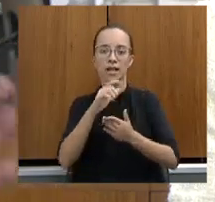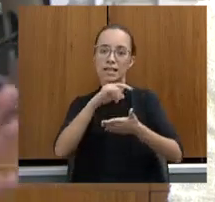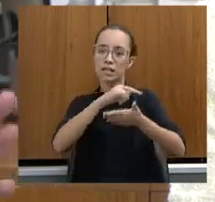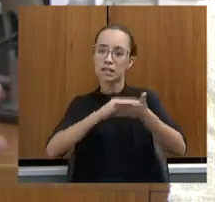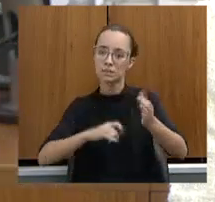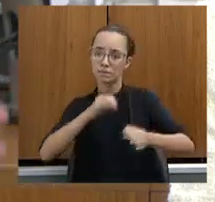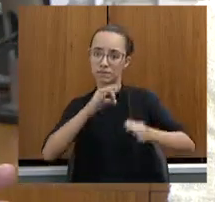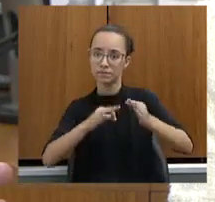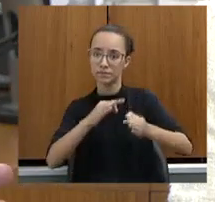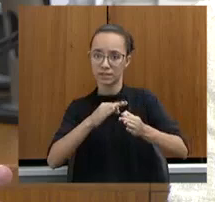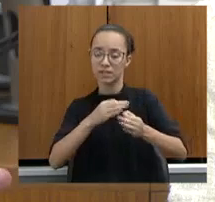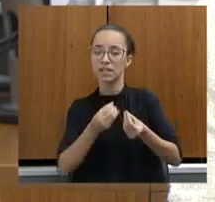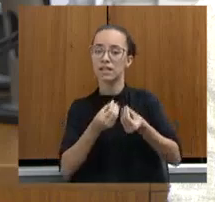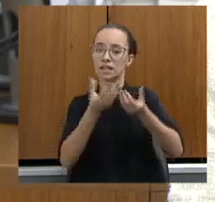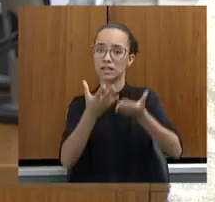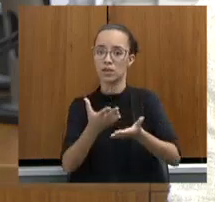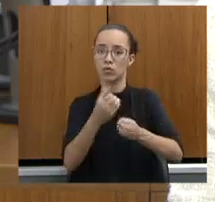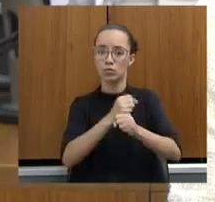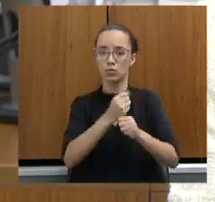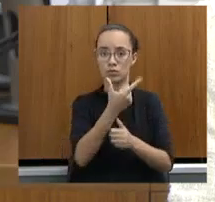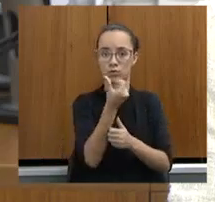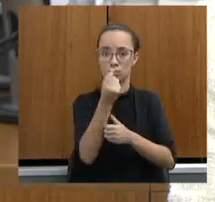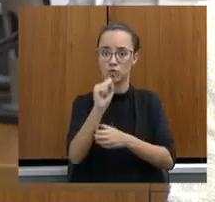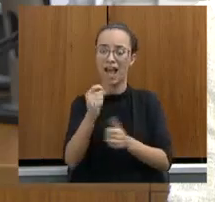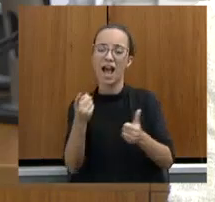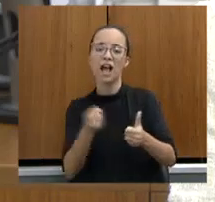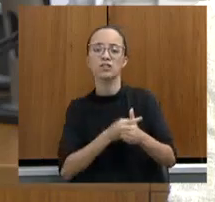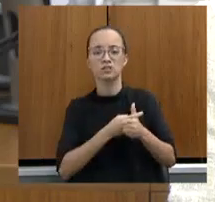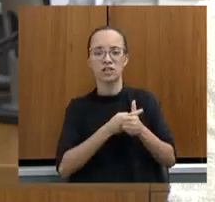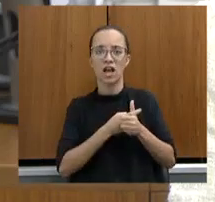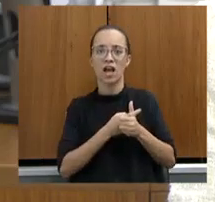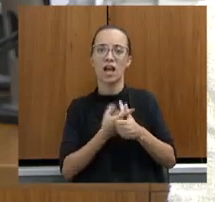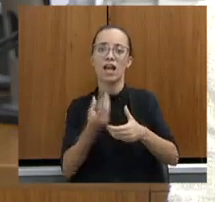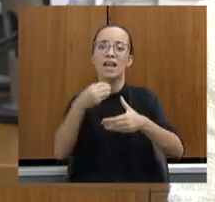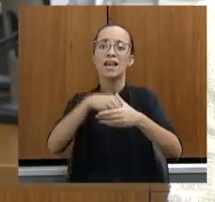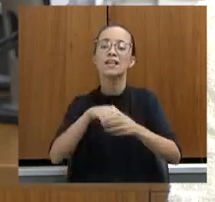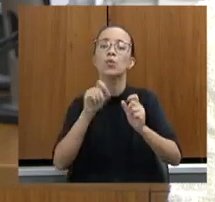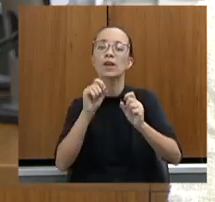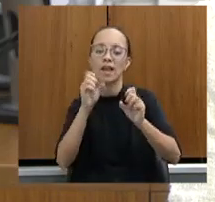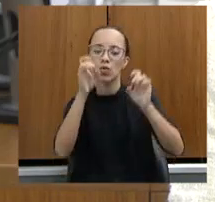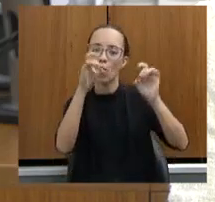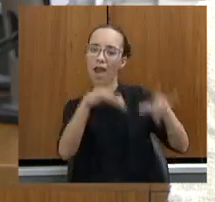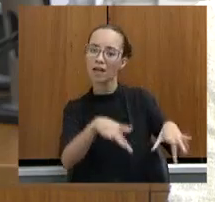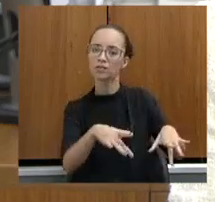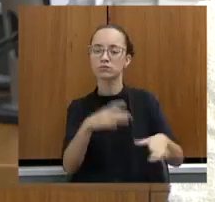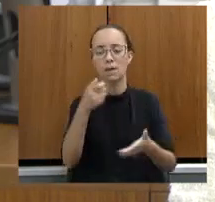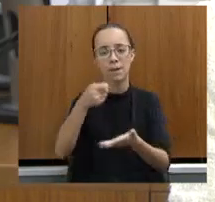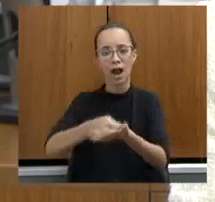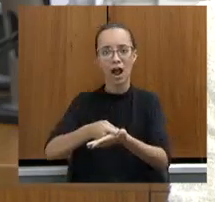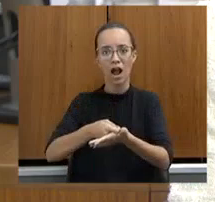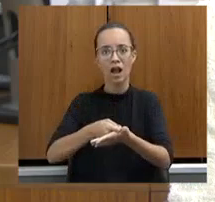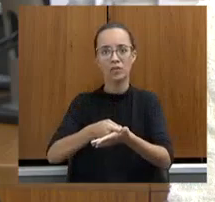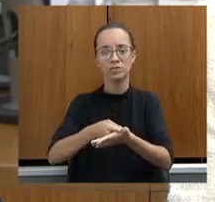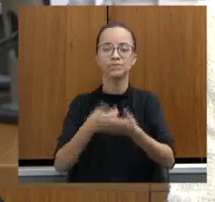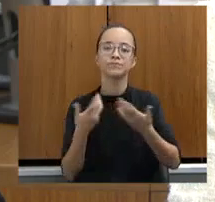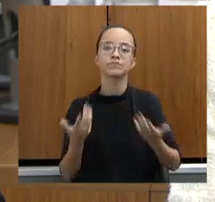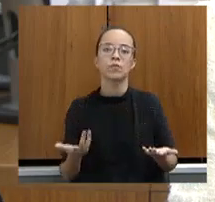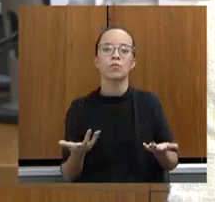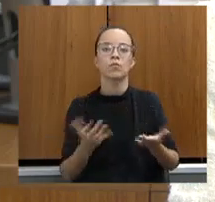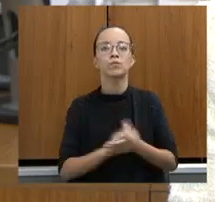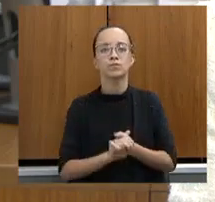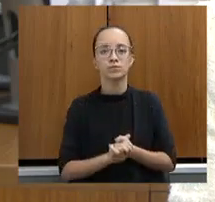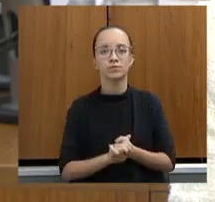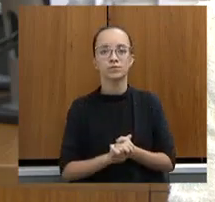concedidas a partir de 2018 que a dívida entra pagar a dívida não paga ela entra e já vai pagar então isso traz